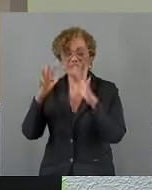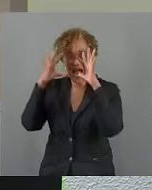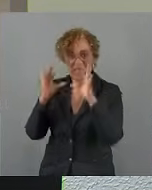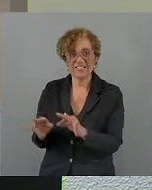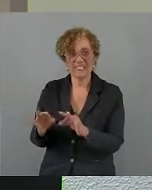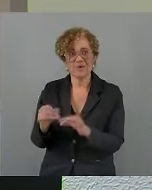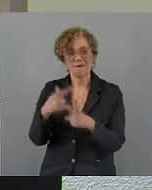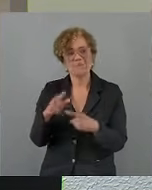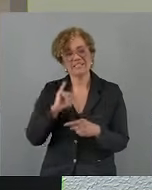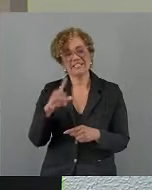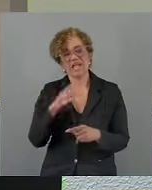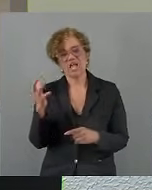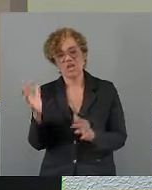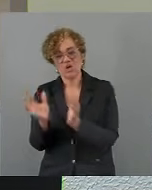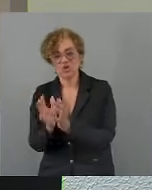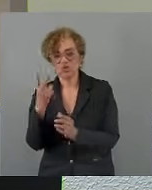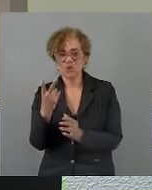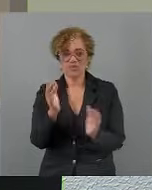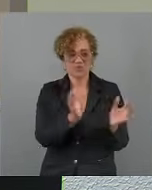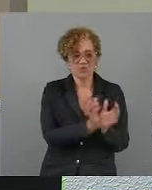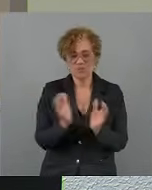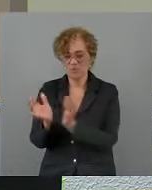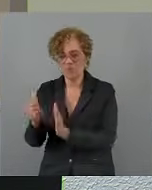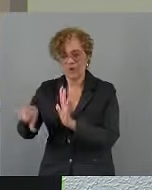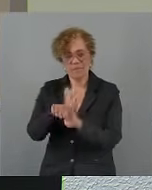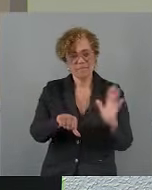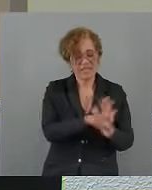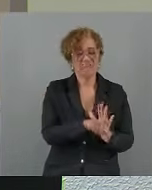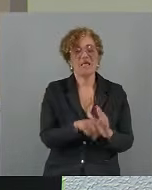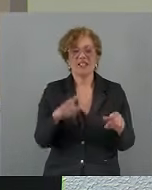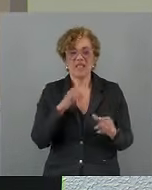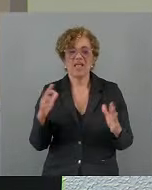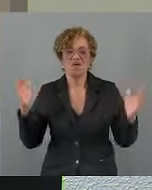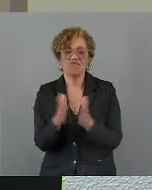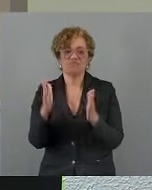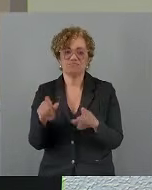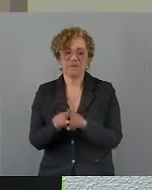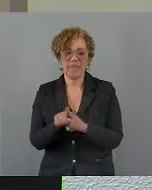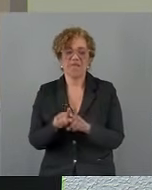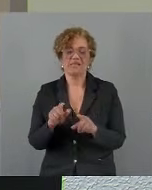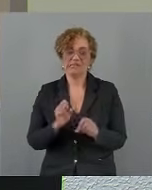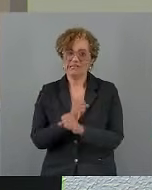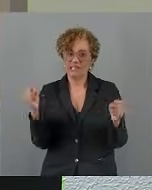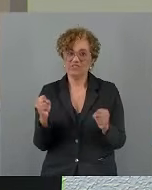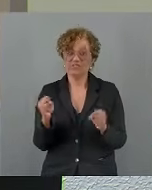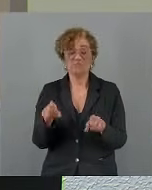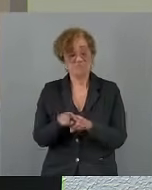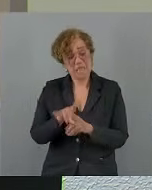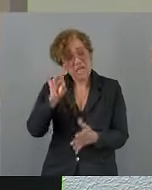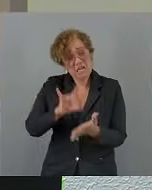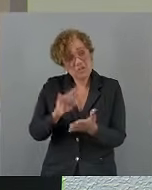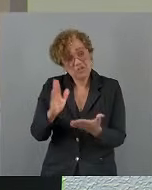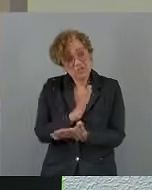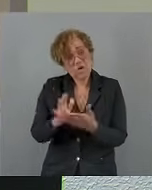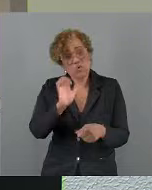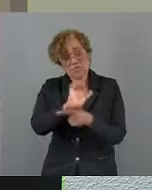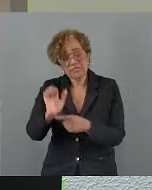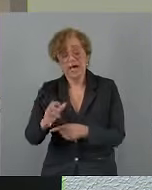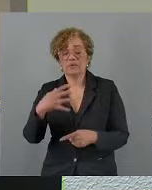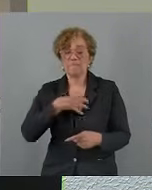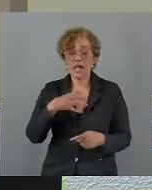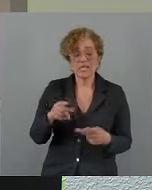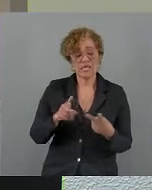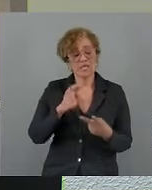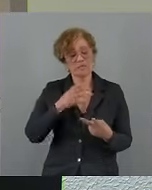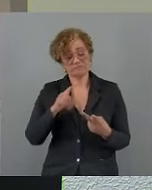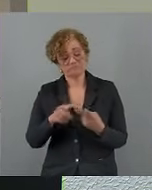2 facções, 3 facções, você tem um potencial de confronto muito grande e tal, né? E isso é uma realidade em alguns estados brasileiros, né? Na Bahia, no Ceará, é muito